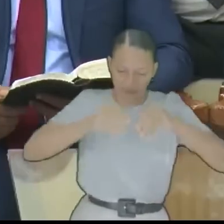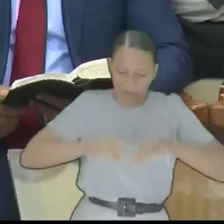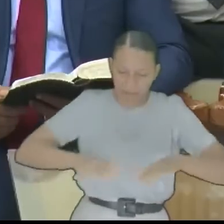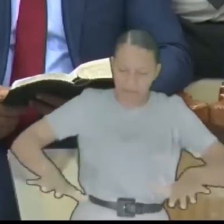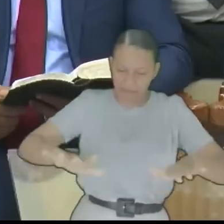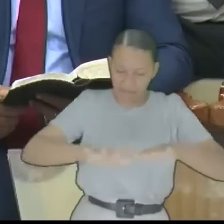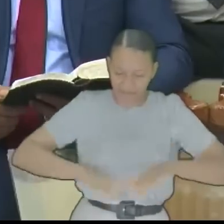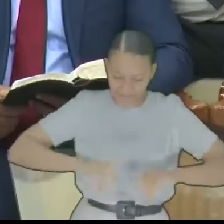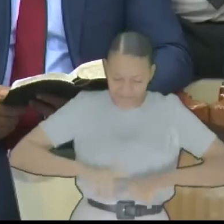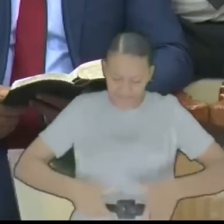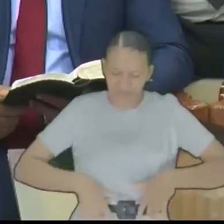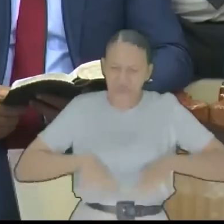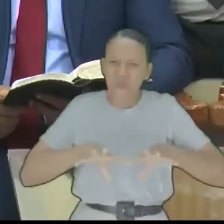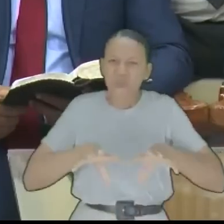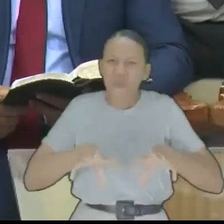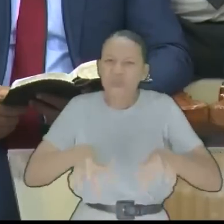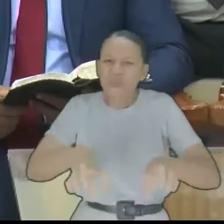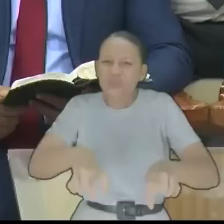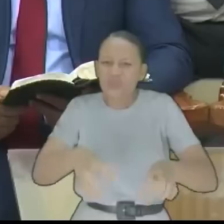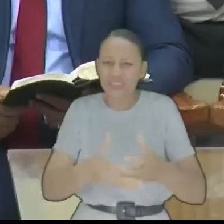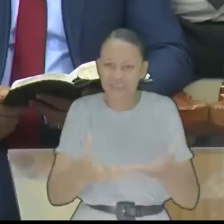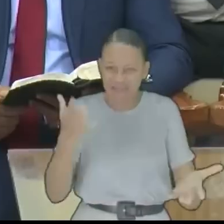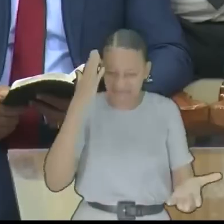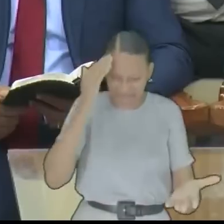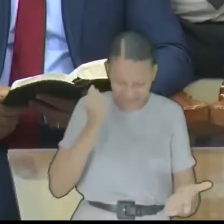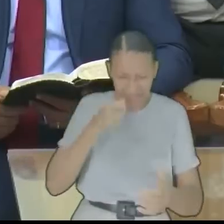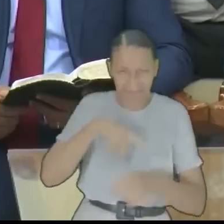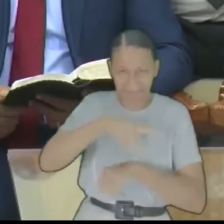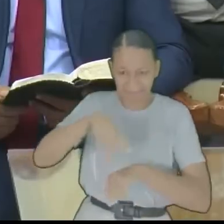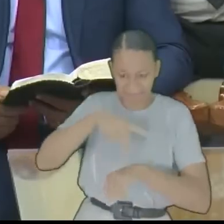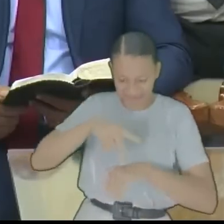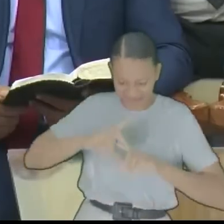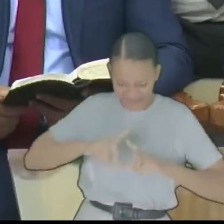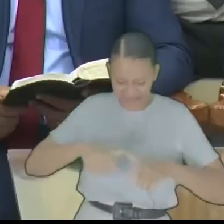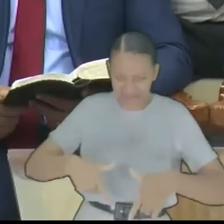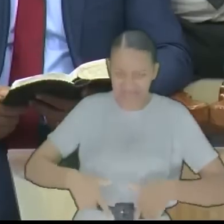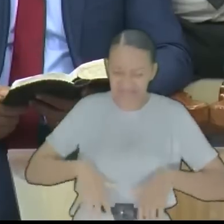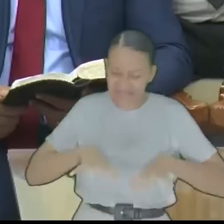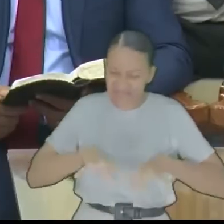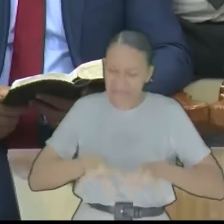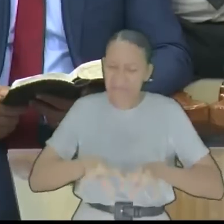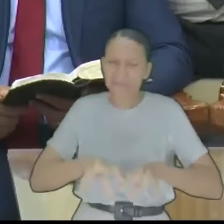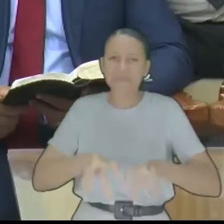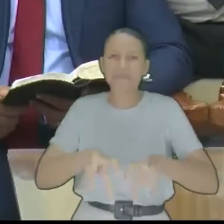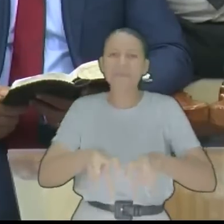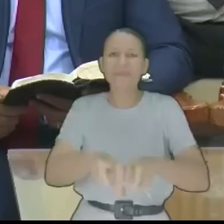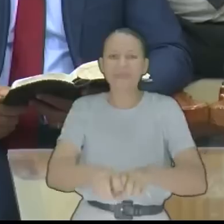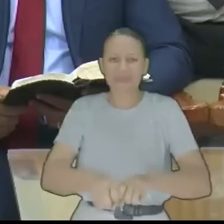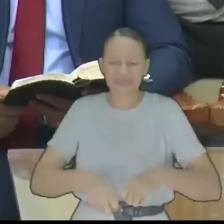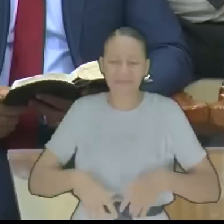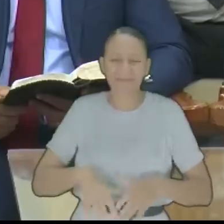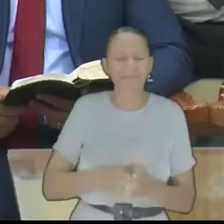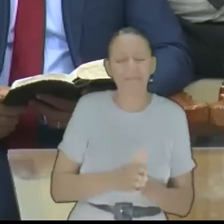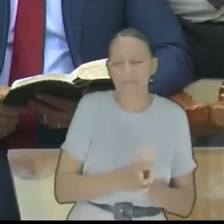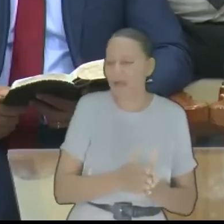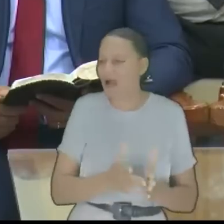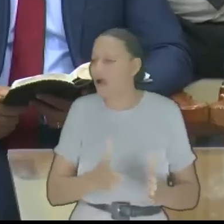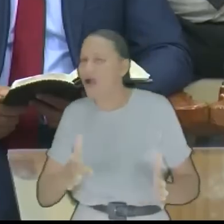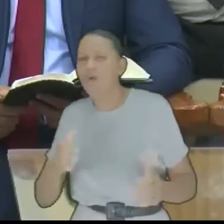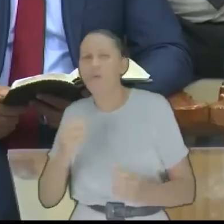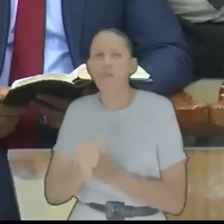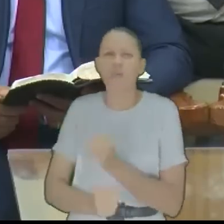terra seca. Os irmãos sabem que a terra de Israel é uma terra que passa a maior parte do